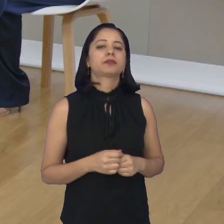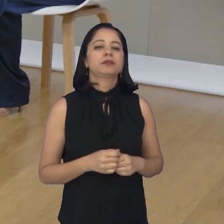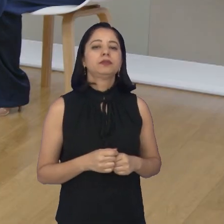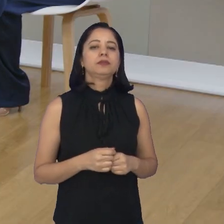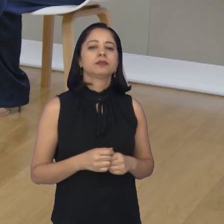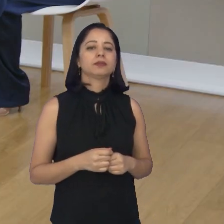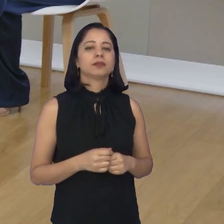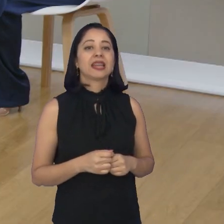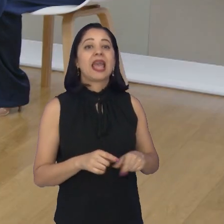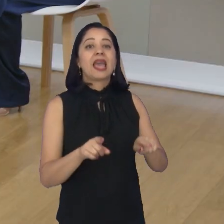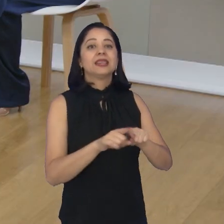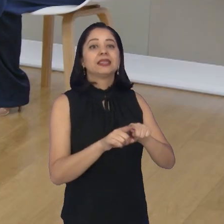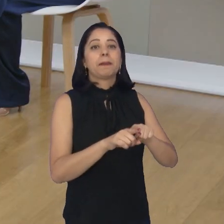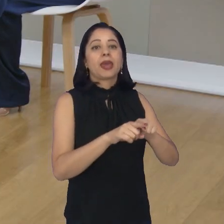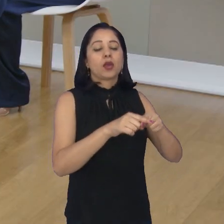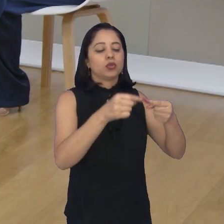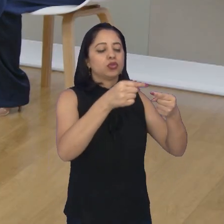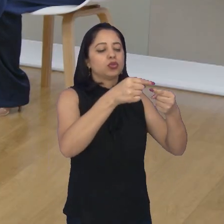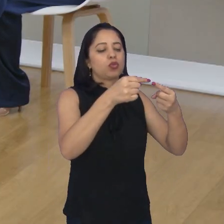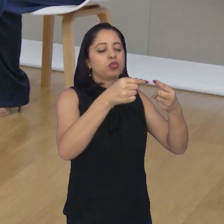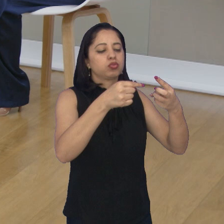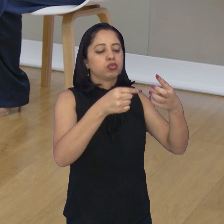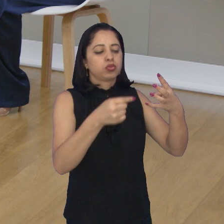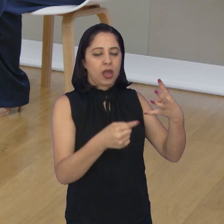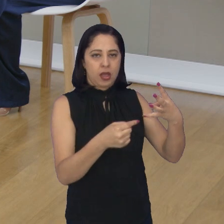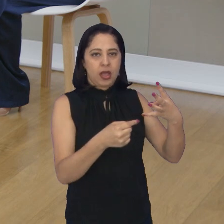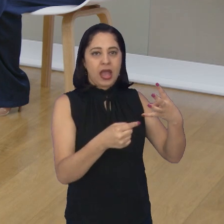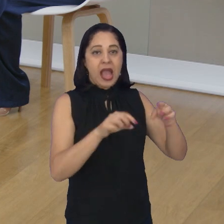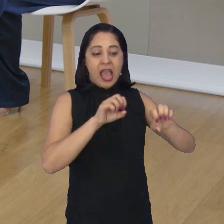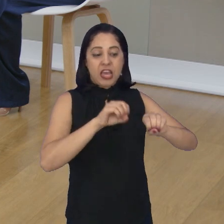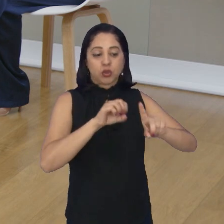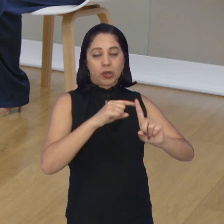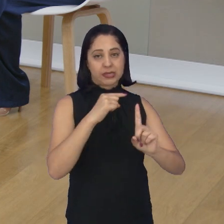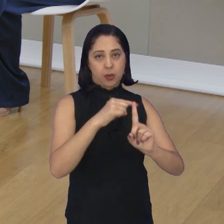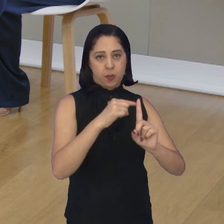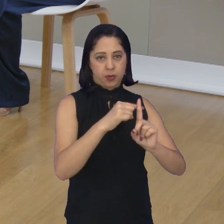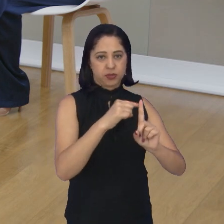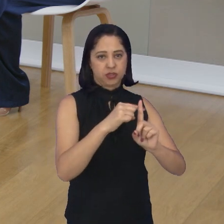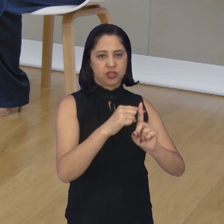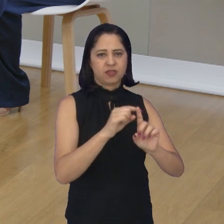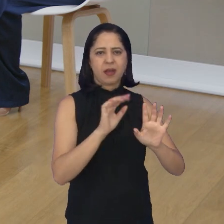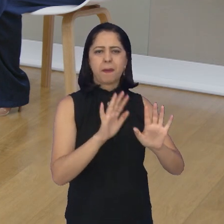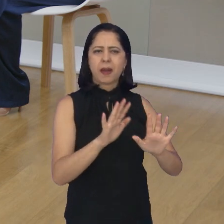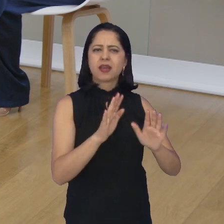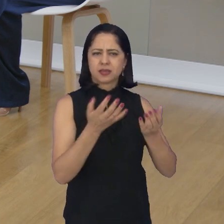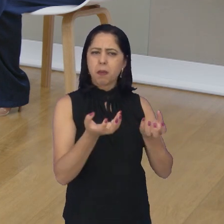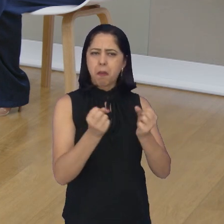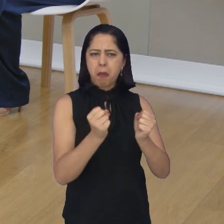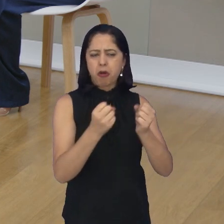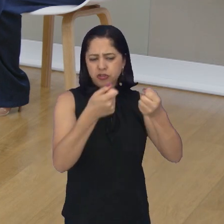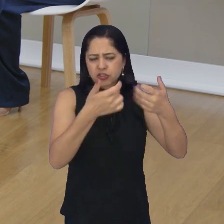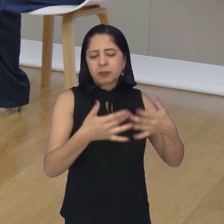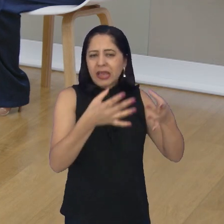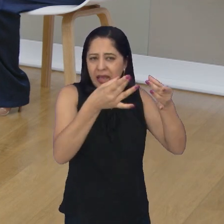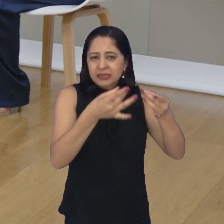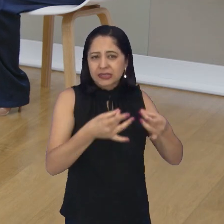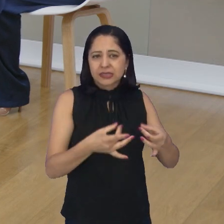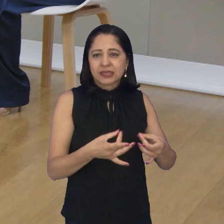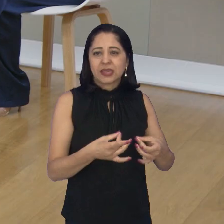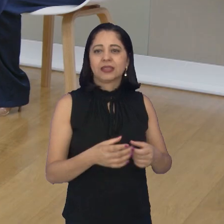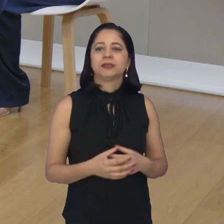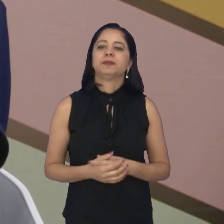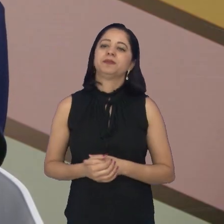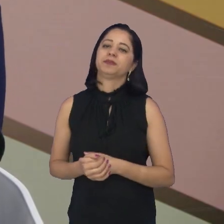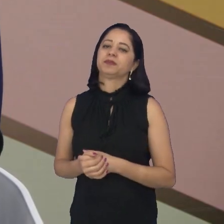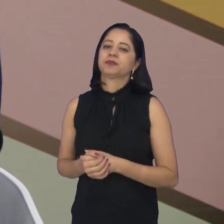sobre os pilares da educação positiva. Você falou os 4 pilares no primeiro bloco, mas não deu para a gente aprofundar ali cada um deles. Sim. Então